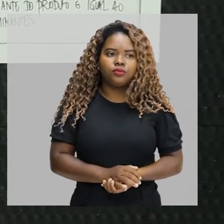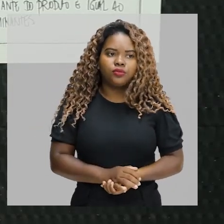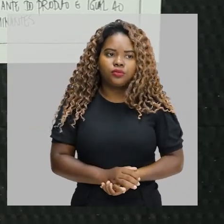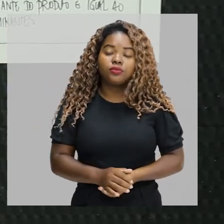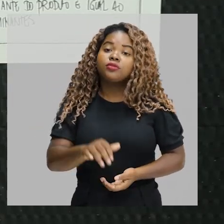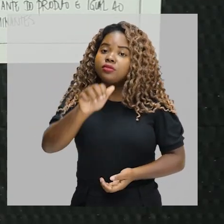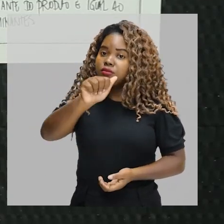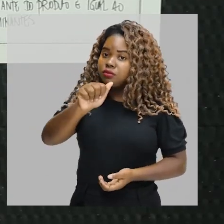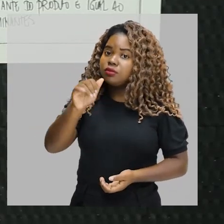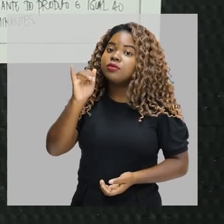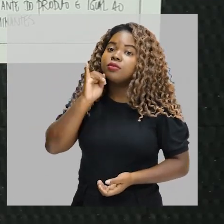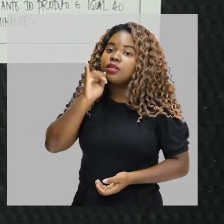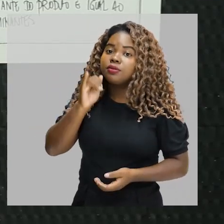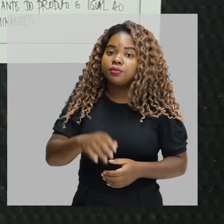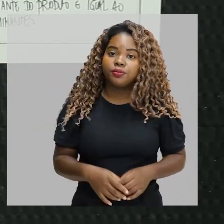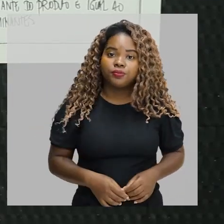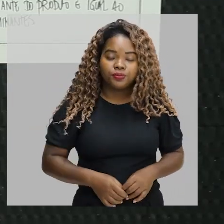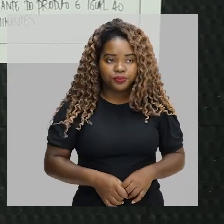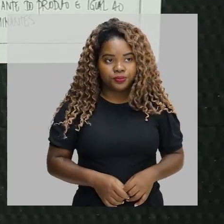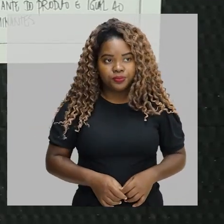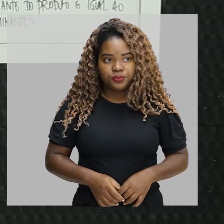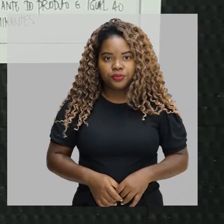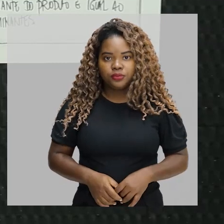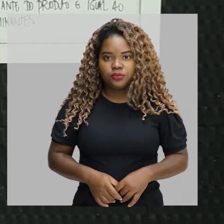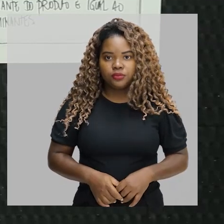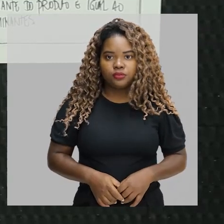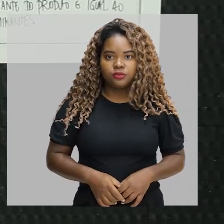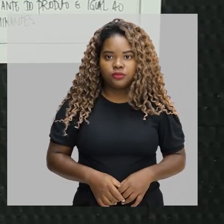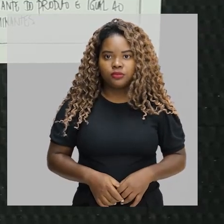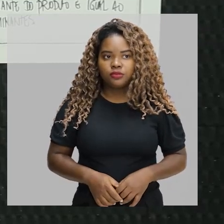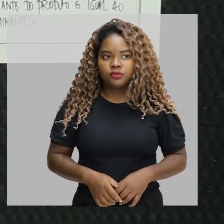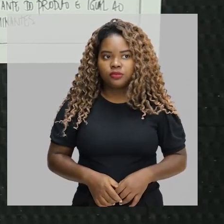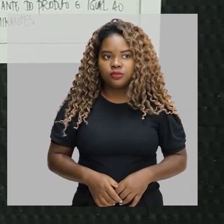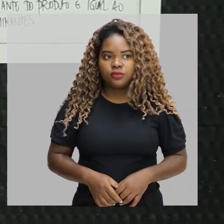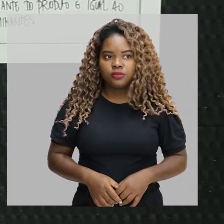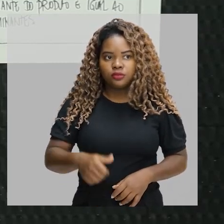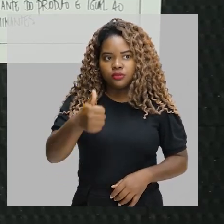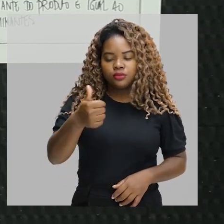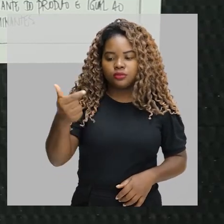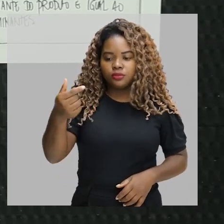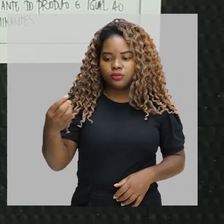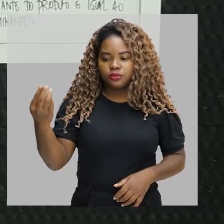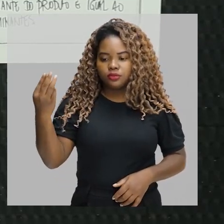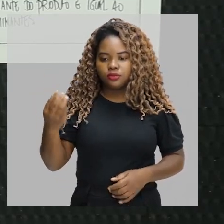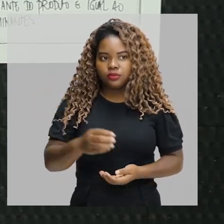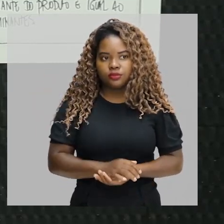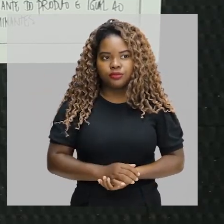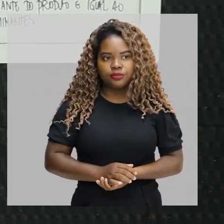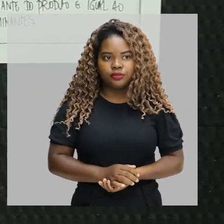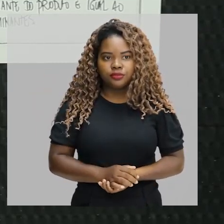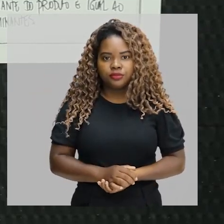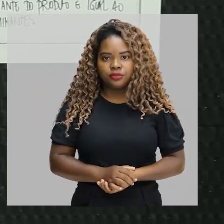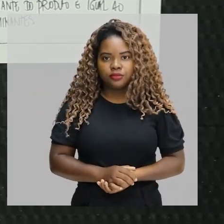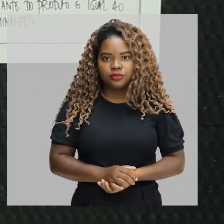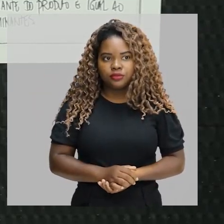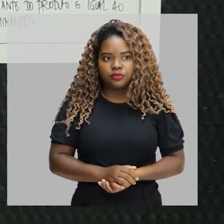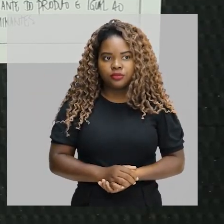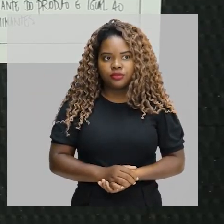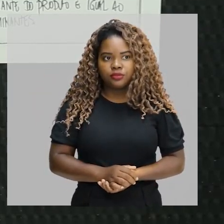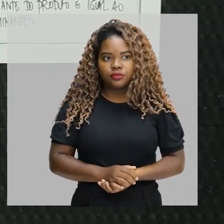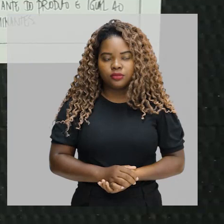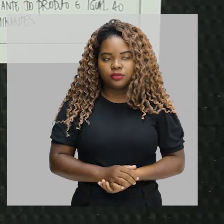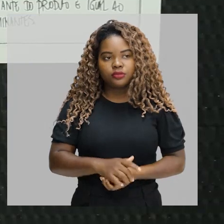a matriz A, formado pelos elementos 1, 2 e 3. Certo? E